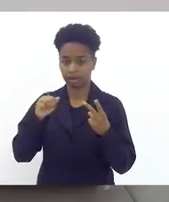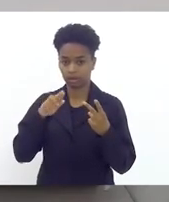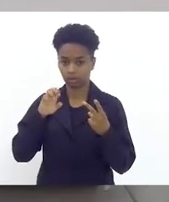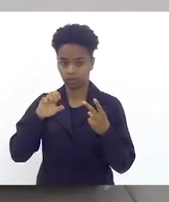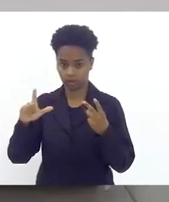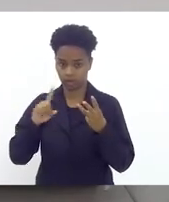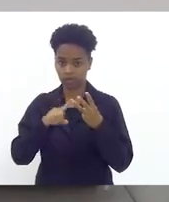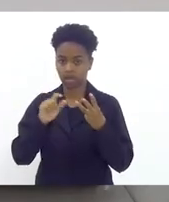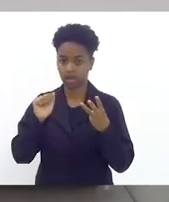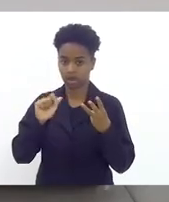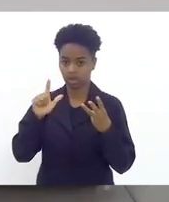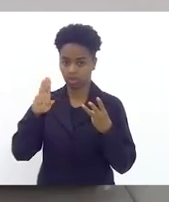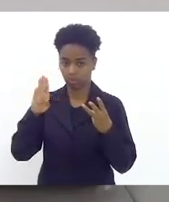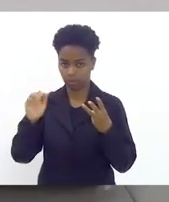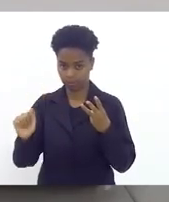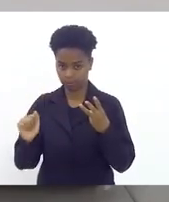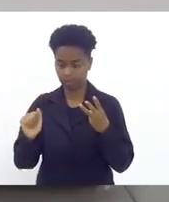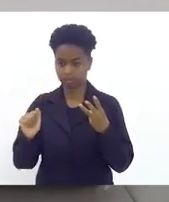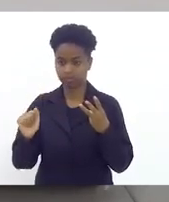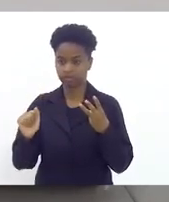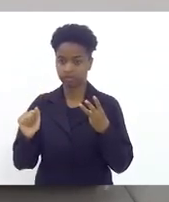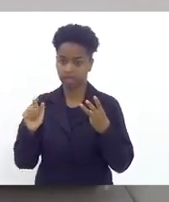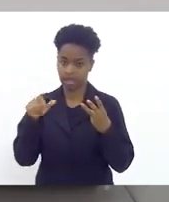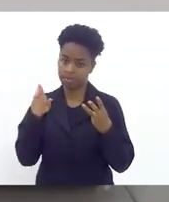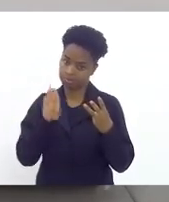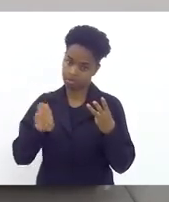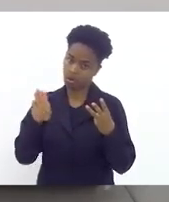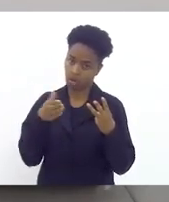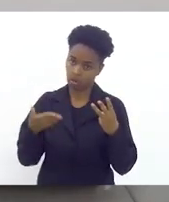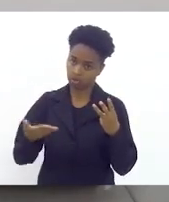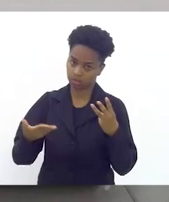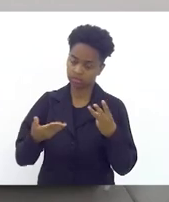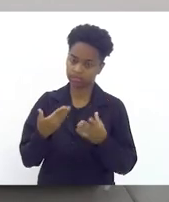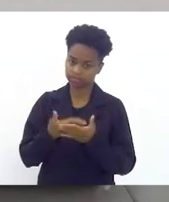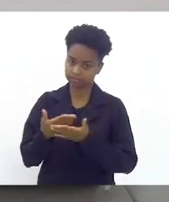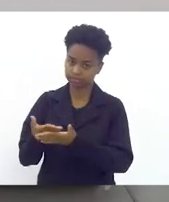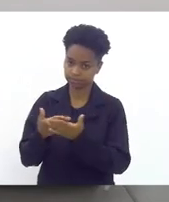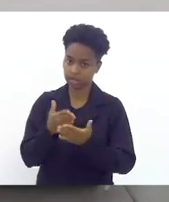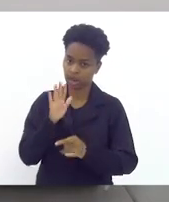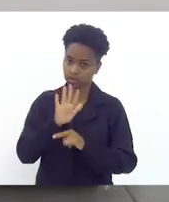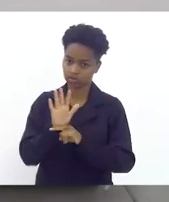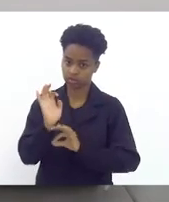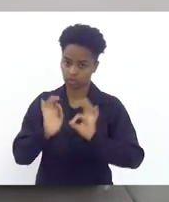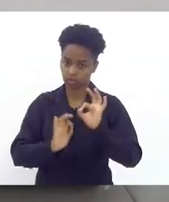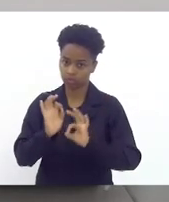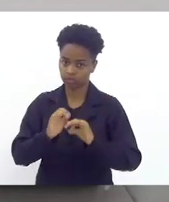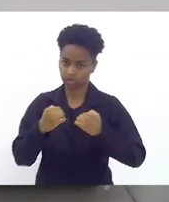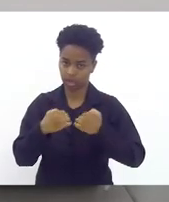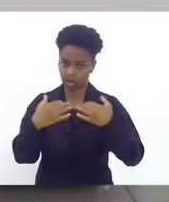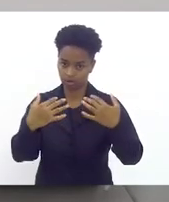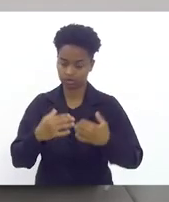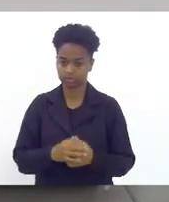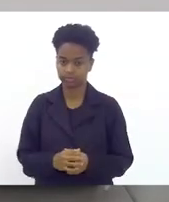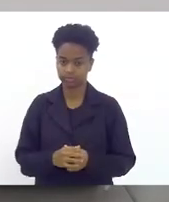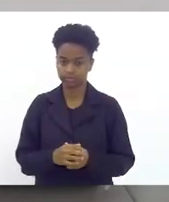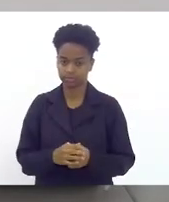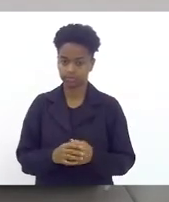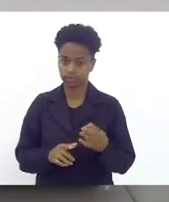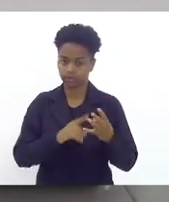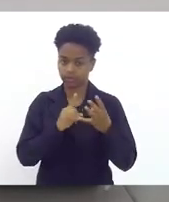Alba sim a montar tá escrita bióloga quem ajudou organizar essa audiência toda a Fernanda